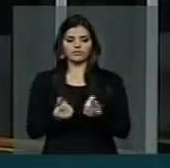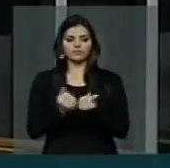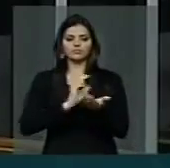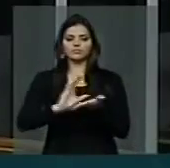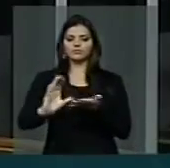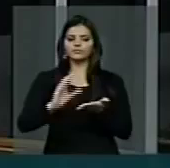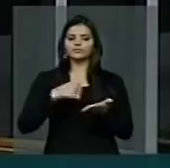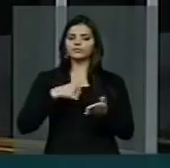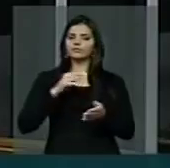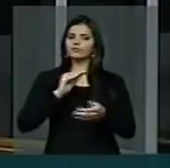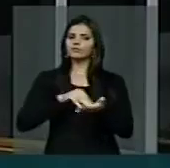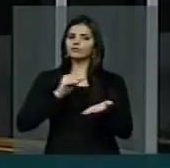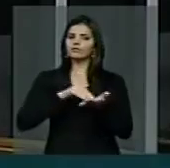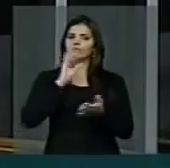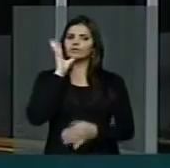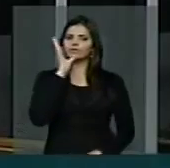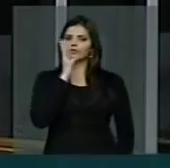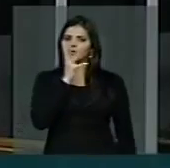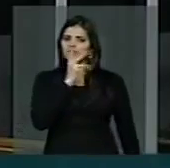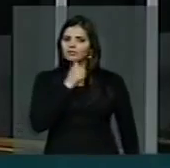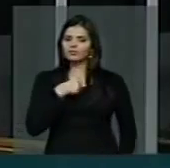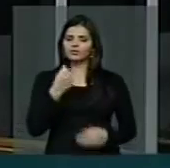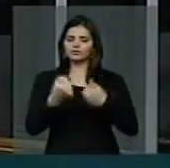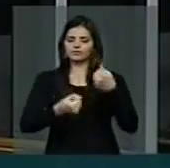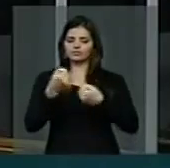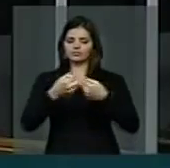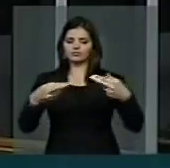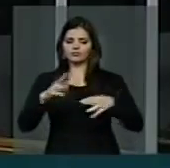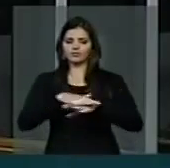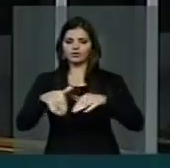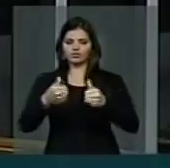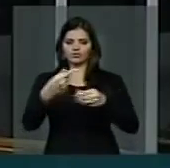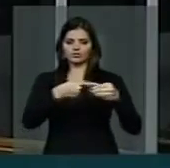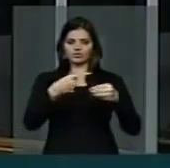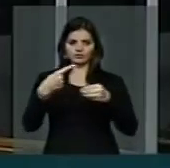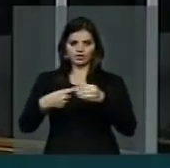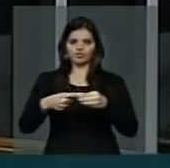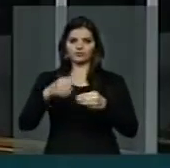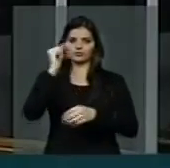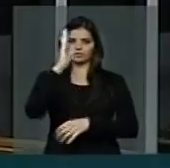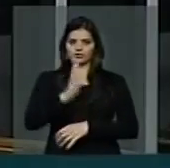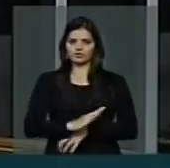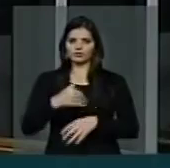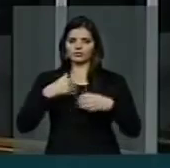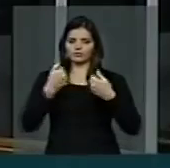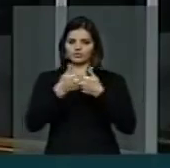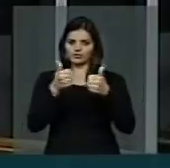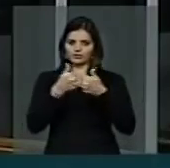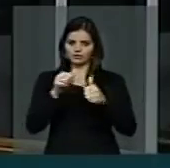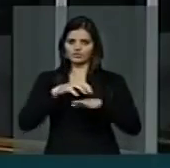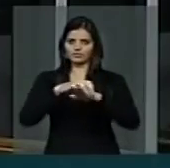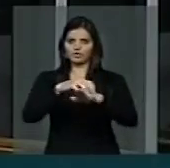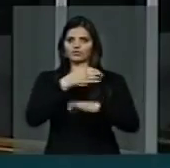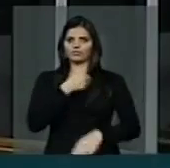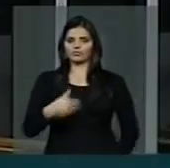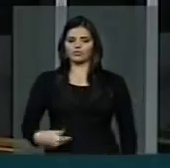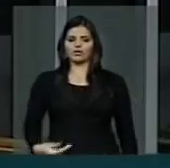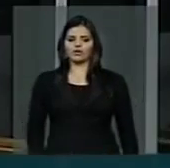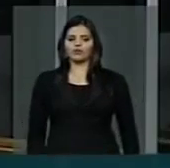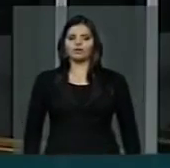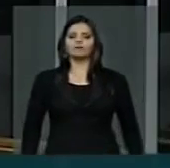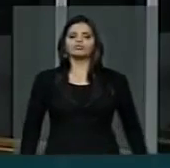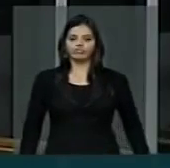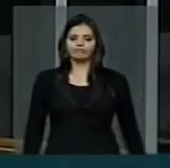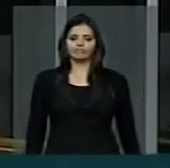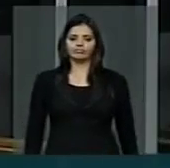para ter os chamados corredores próprios nas cidades médias ou grandes desse país para o transporte público coletivo.